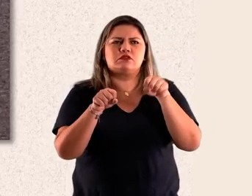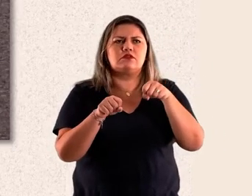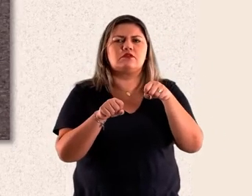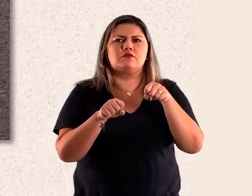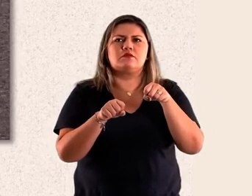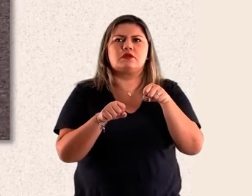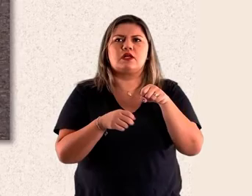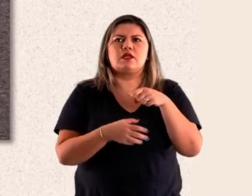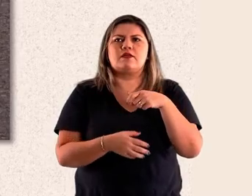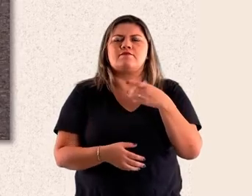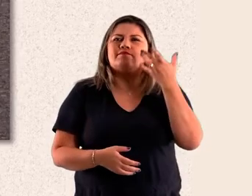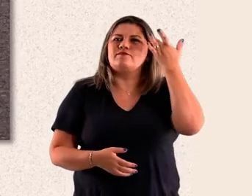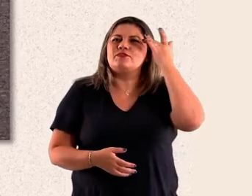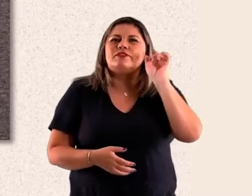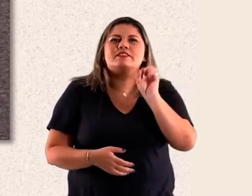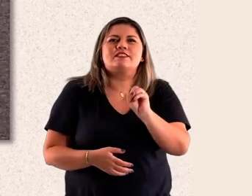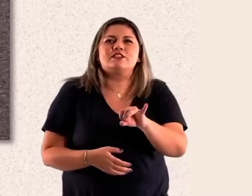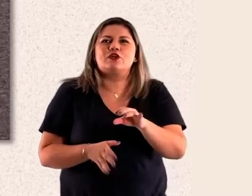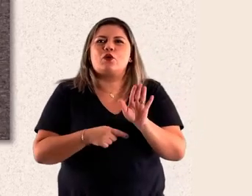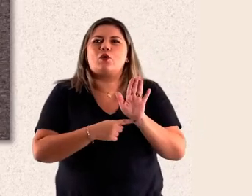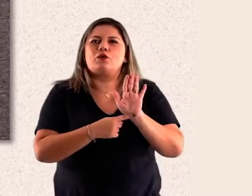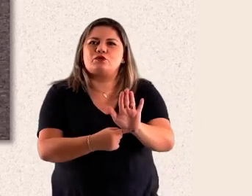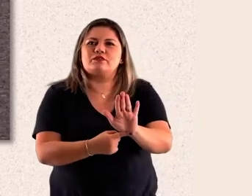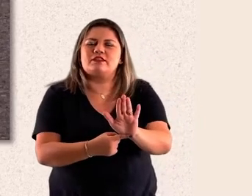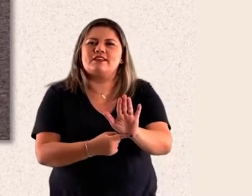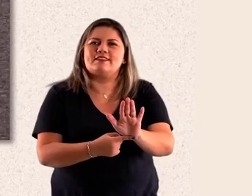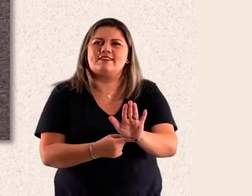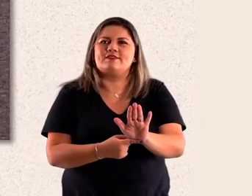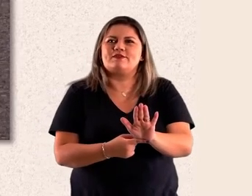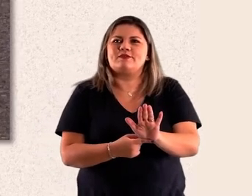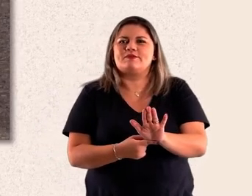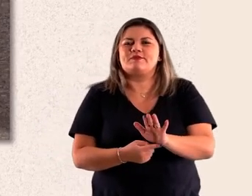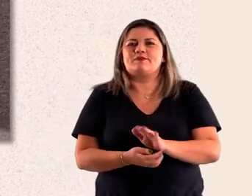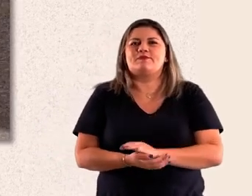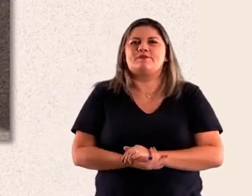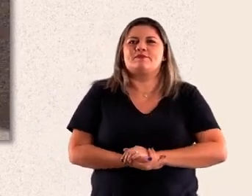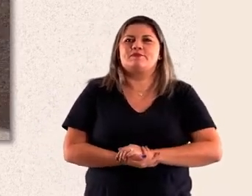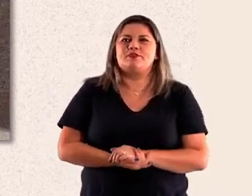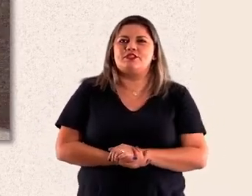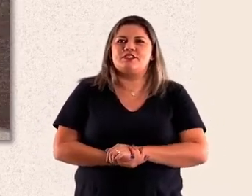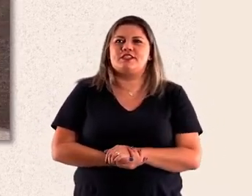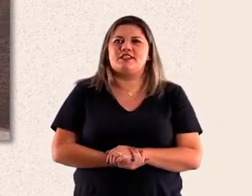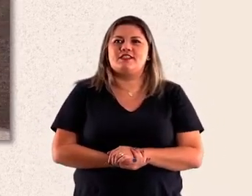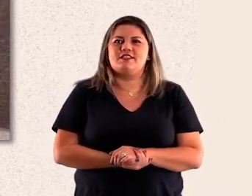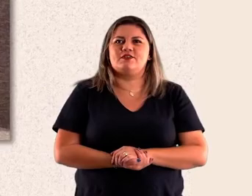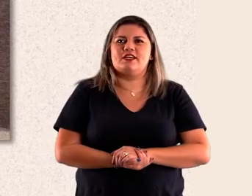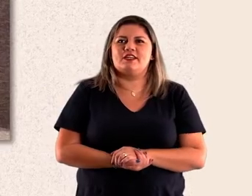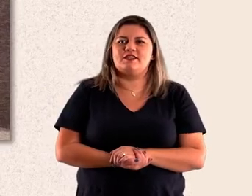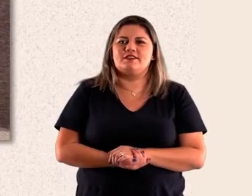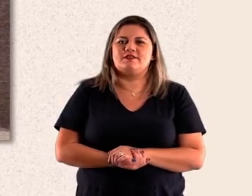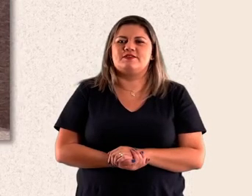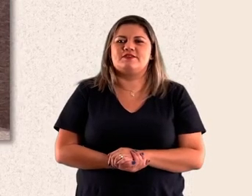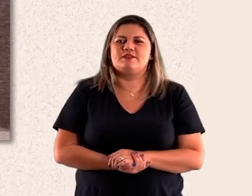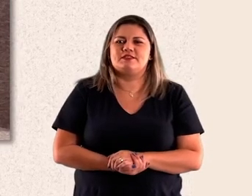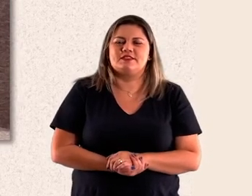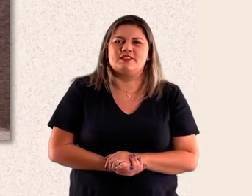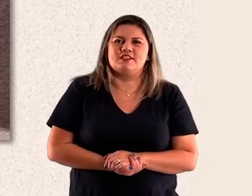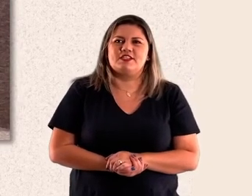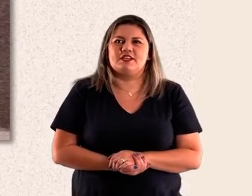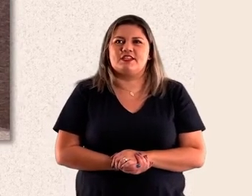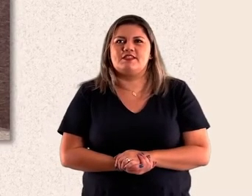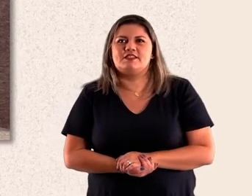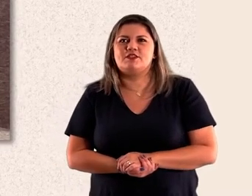eu não sei se eu ajudei aí ó e vamos lá só o seu passar para encerramento